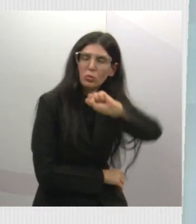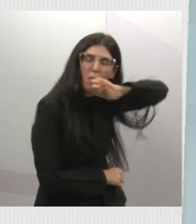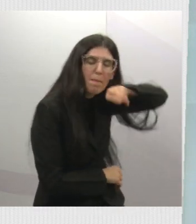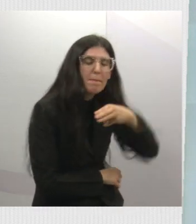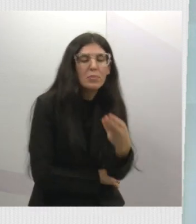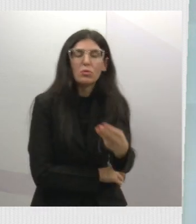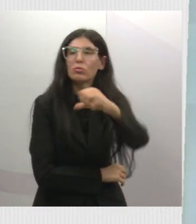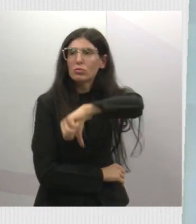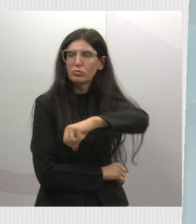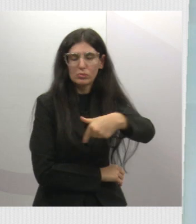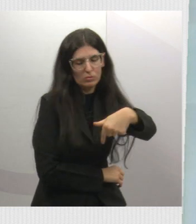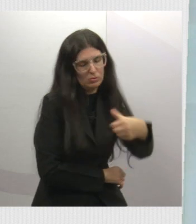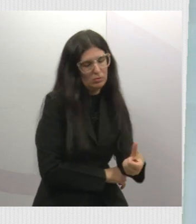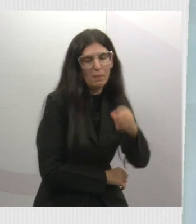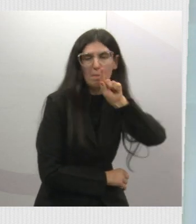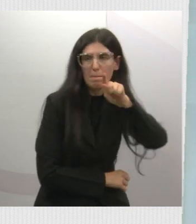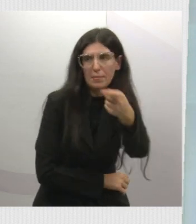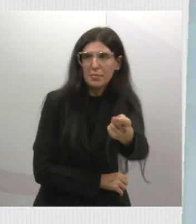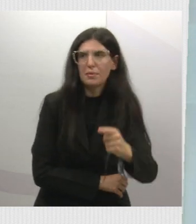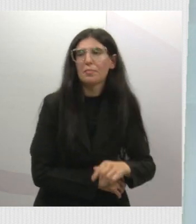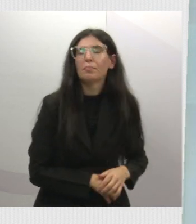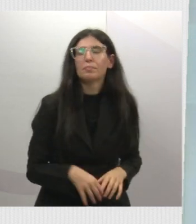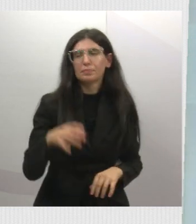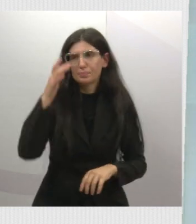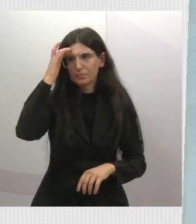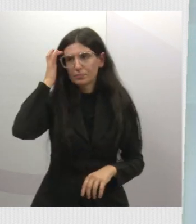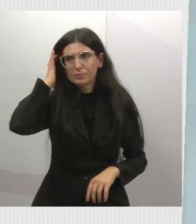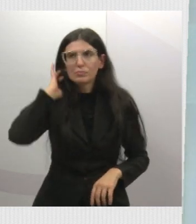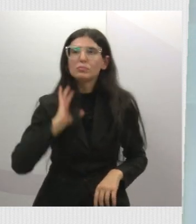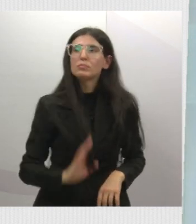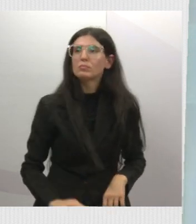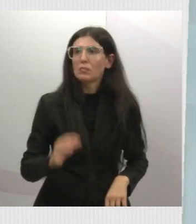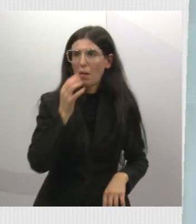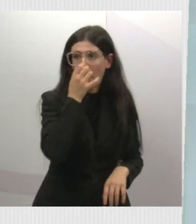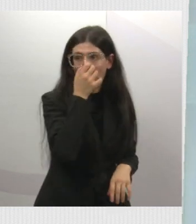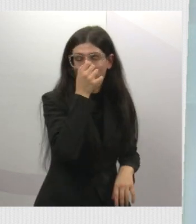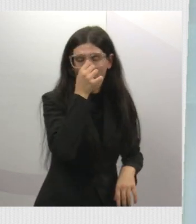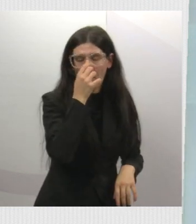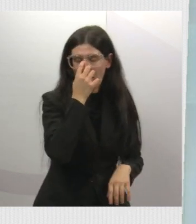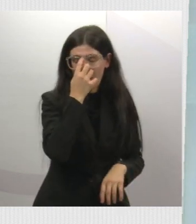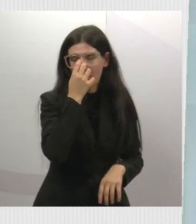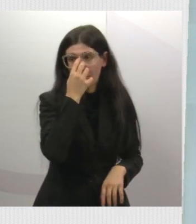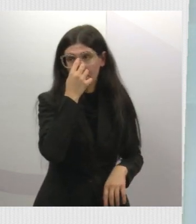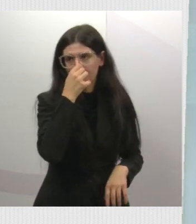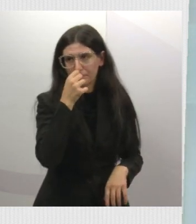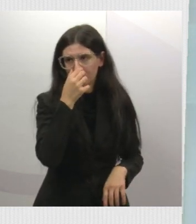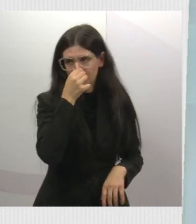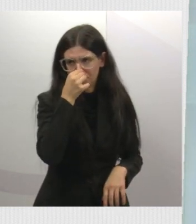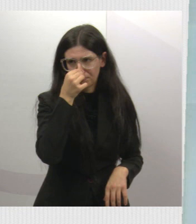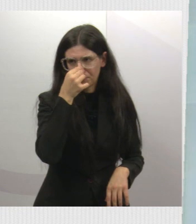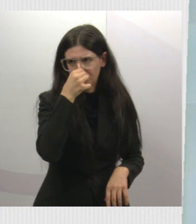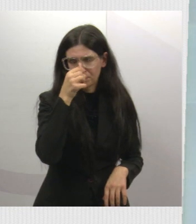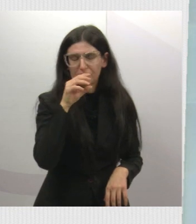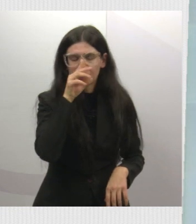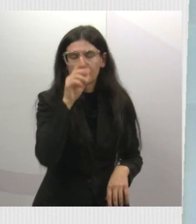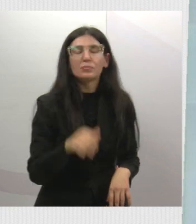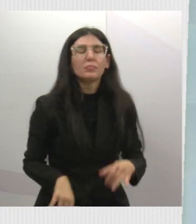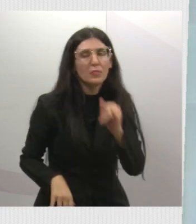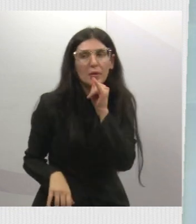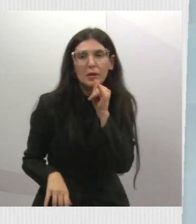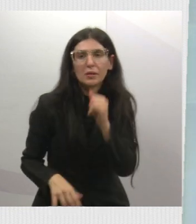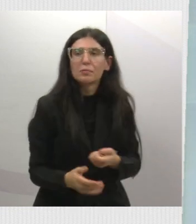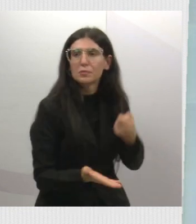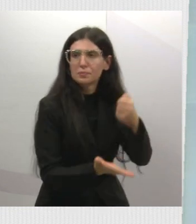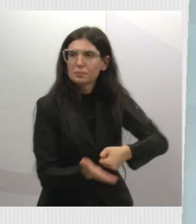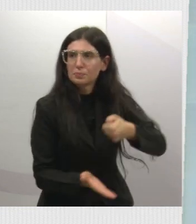208.976.000, e a aplicação obrigatória, se fosse avaliar pela aplicação obrigatória, teria que